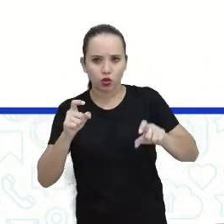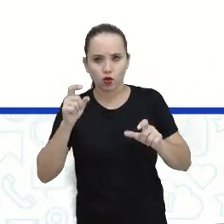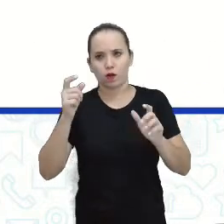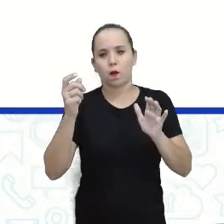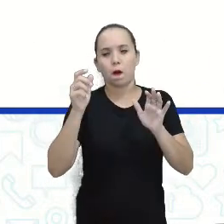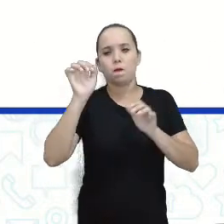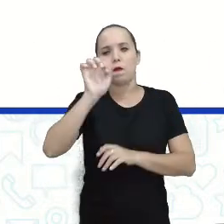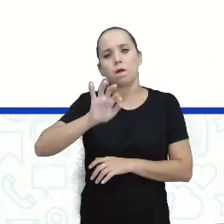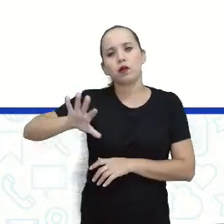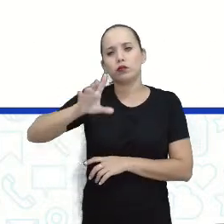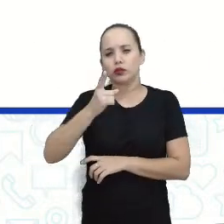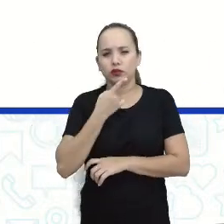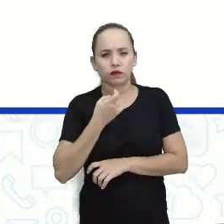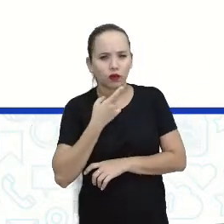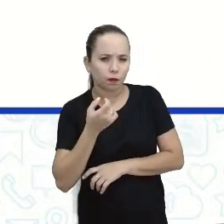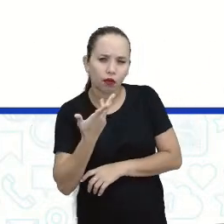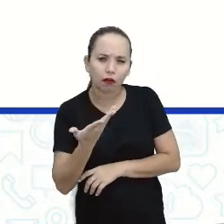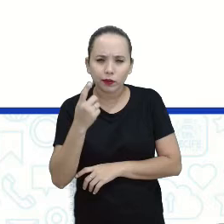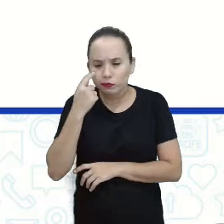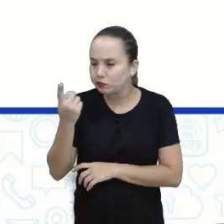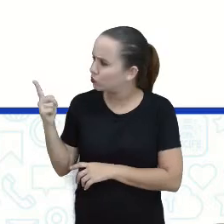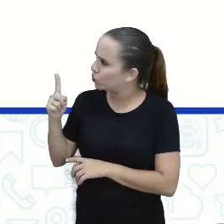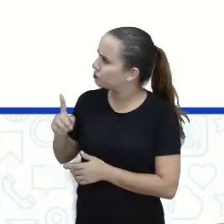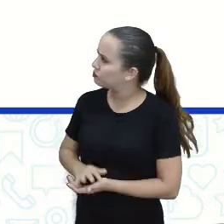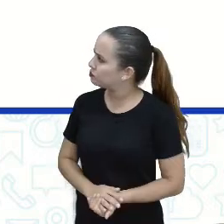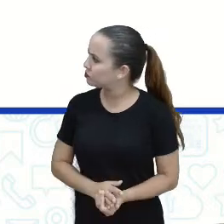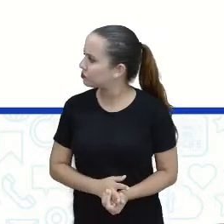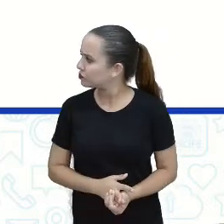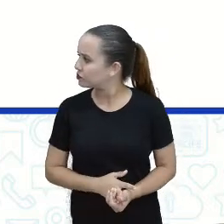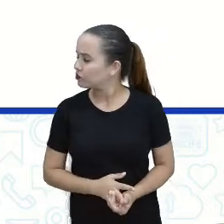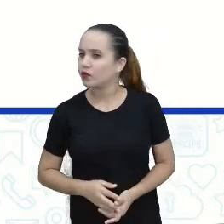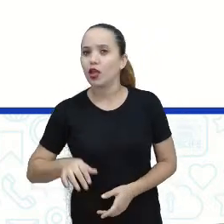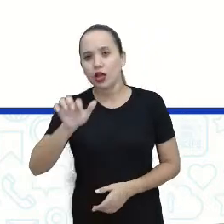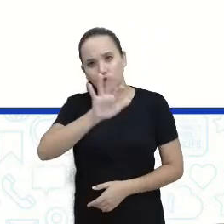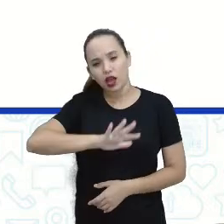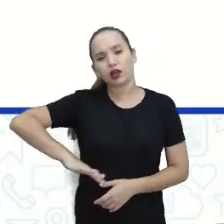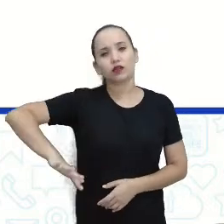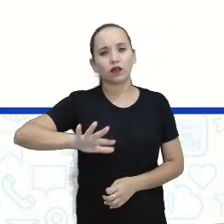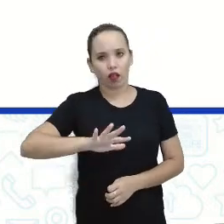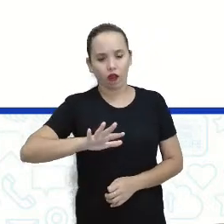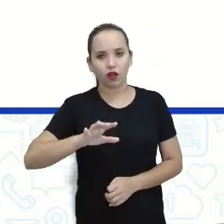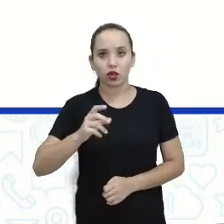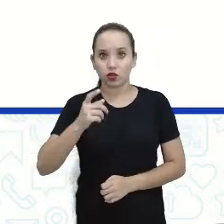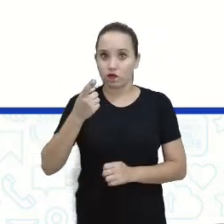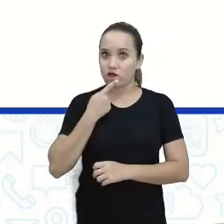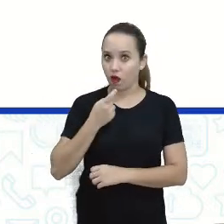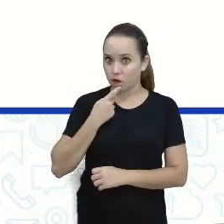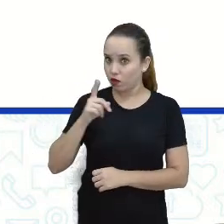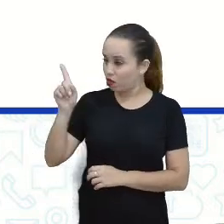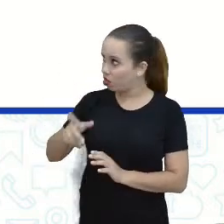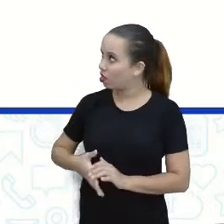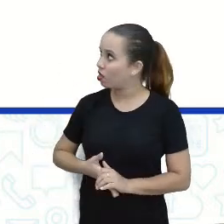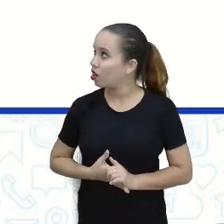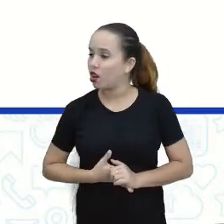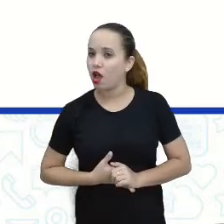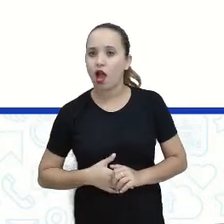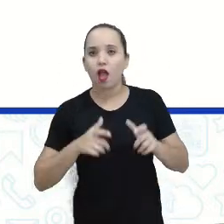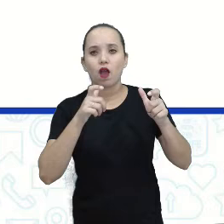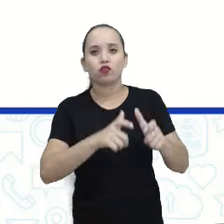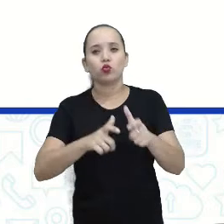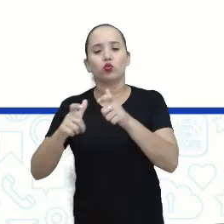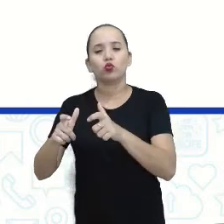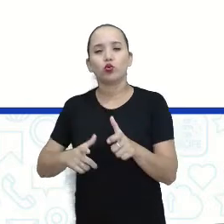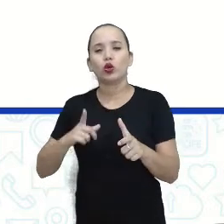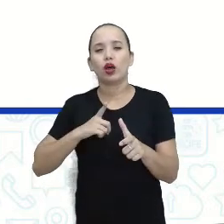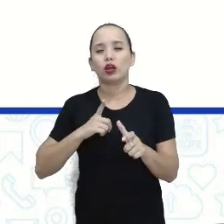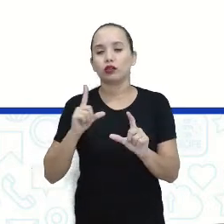filtrozinho, né, vermelhinho, né, passando por cima. Nessas áreas, pessoal, são as áreas onde menos